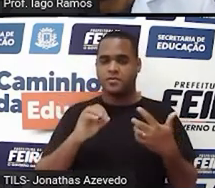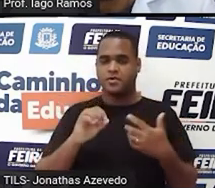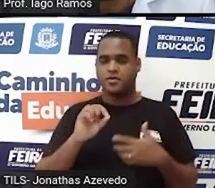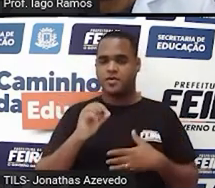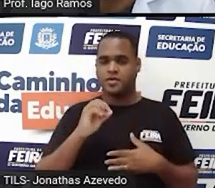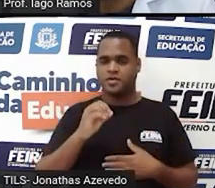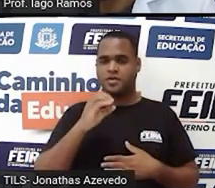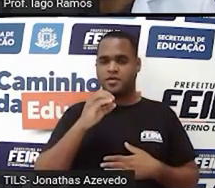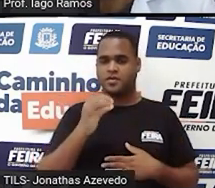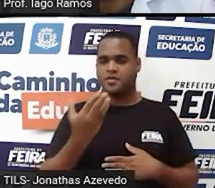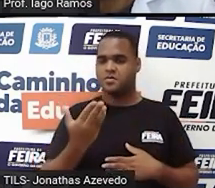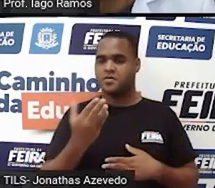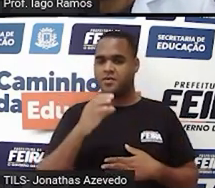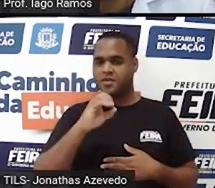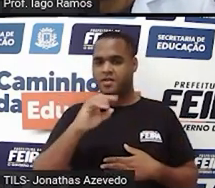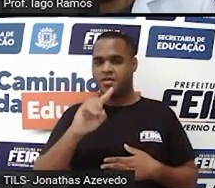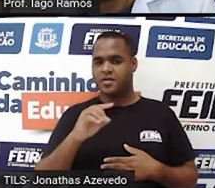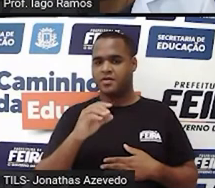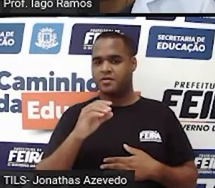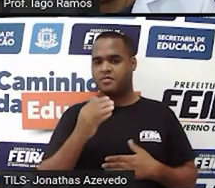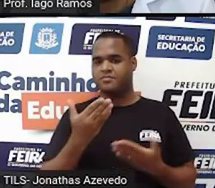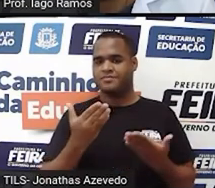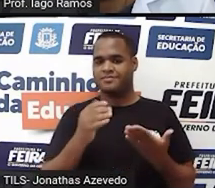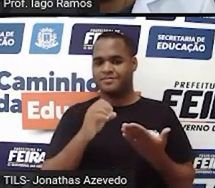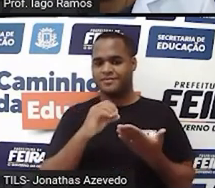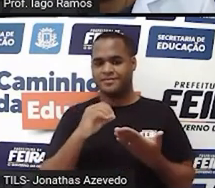meio esquisitão né